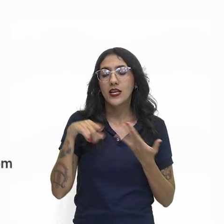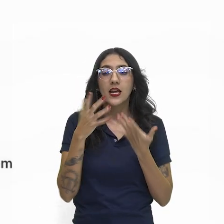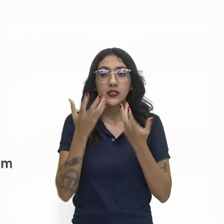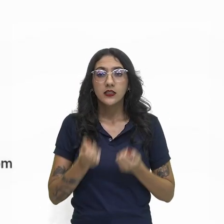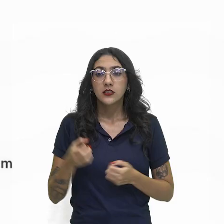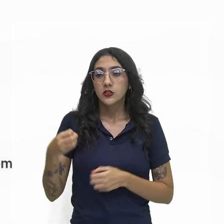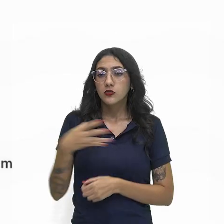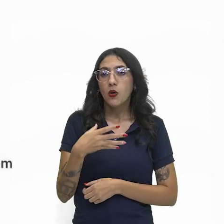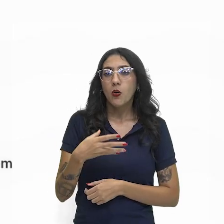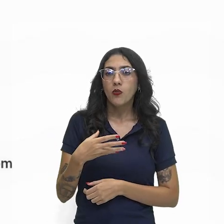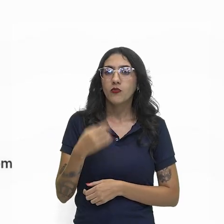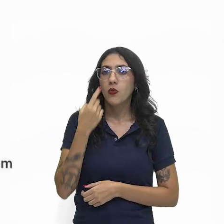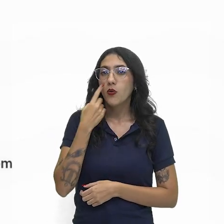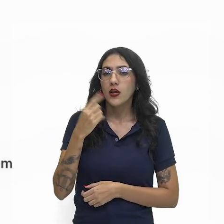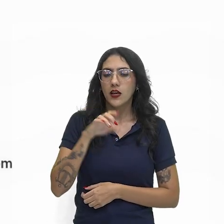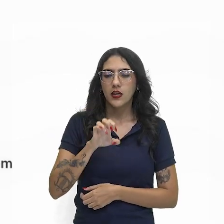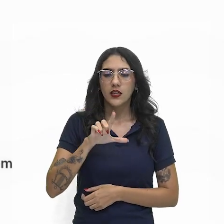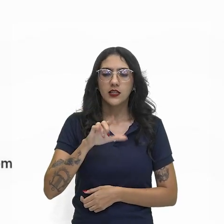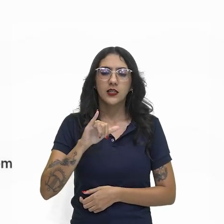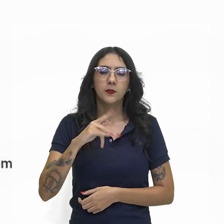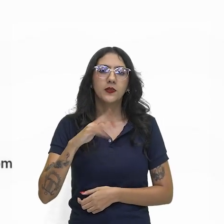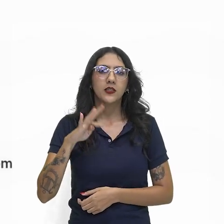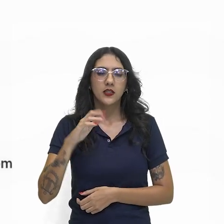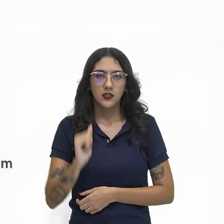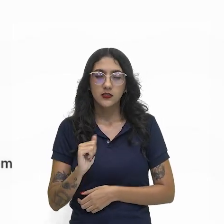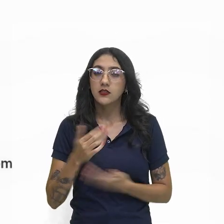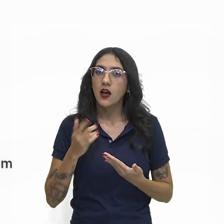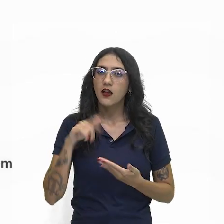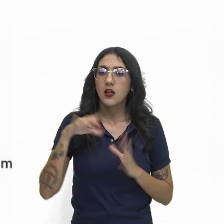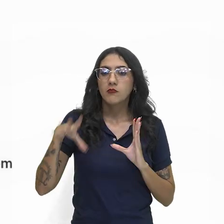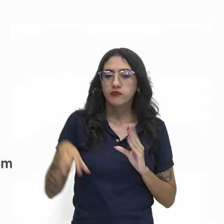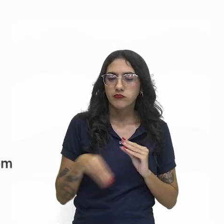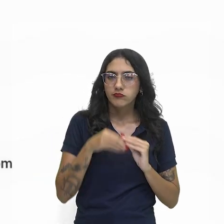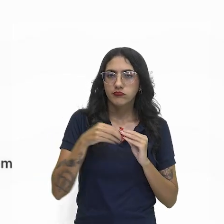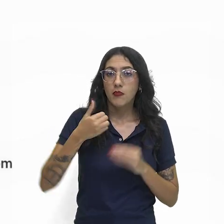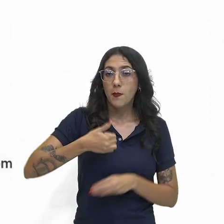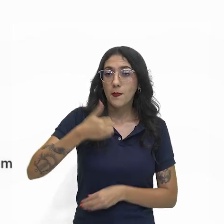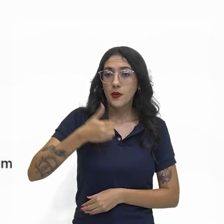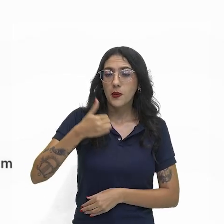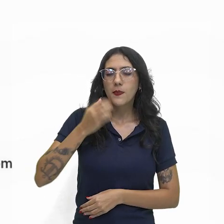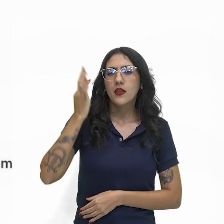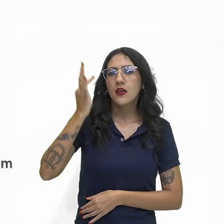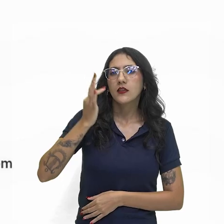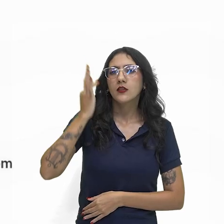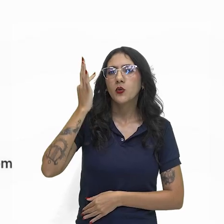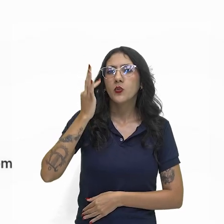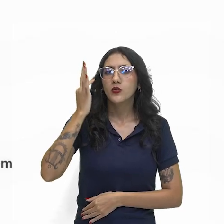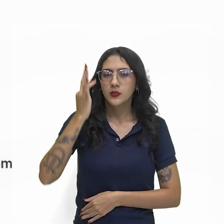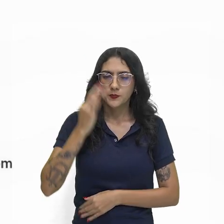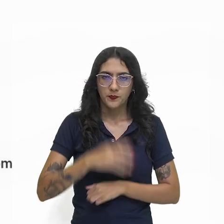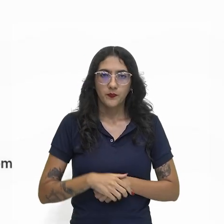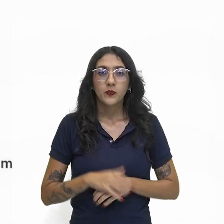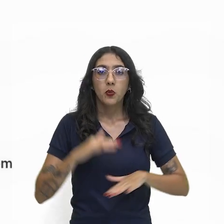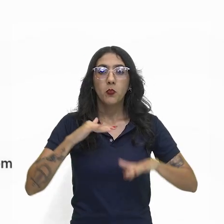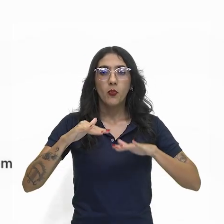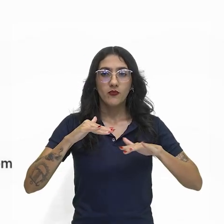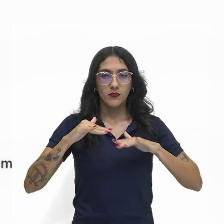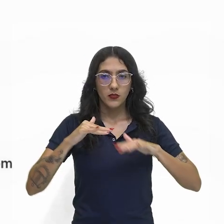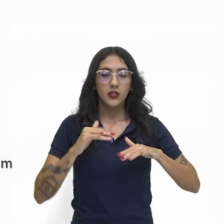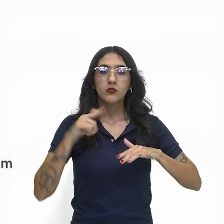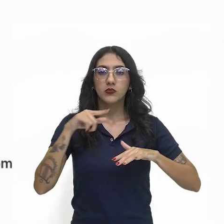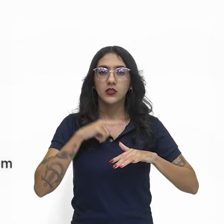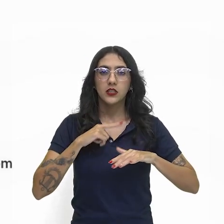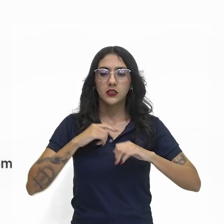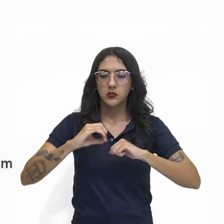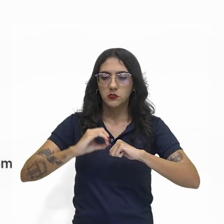pode então enunciar suas leis como ele enunciou a primeira lei, dizendo que a trajetória dos planetas